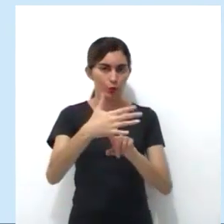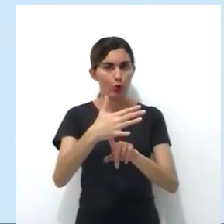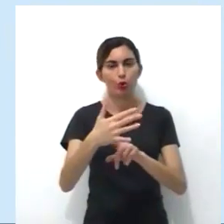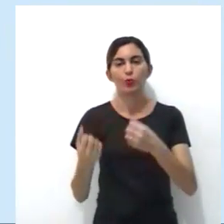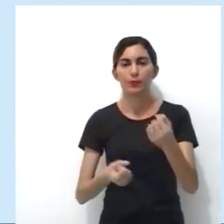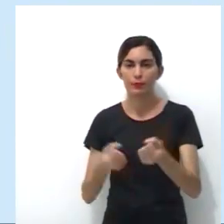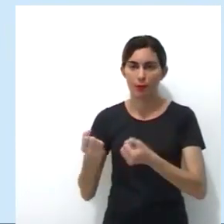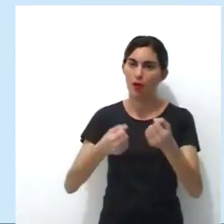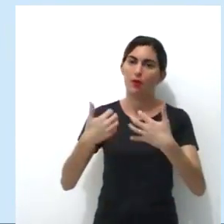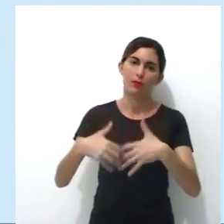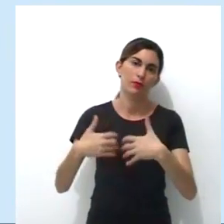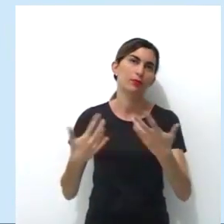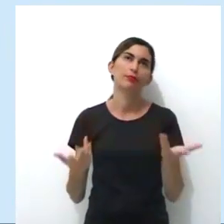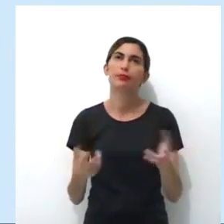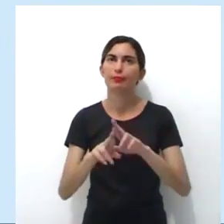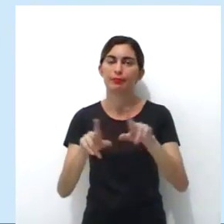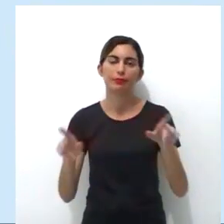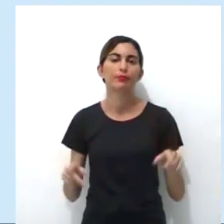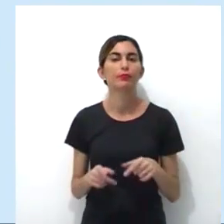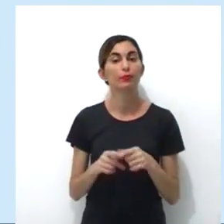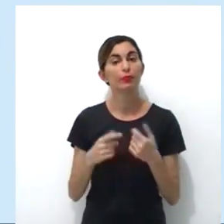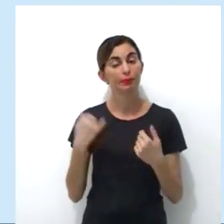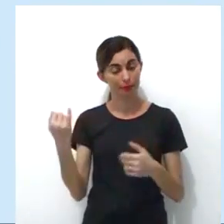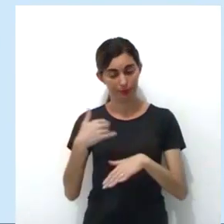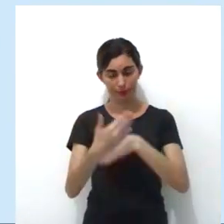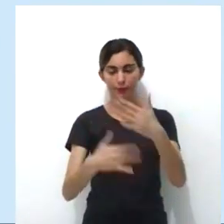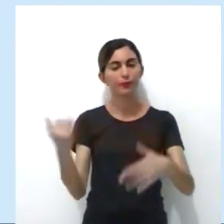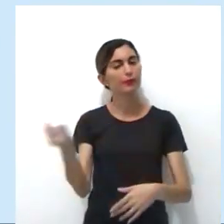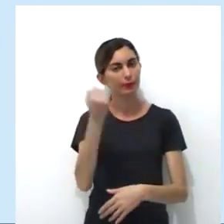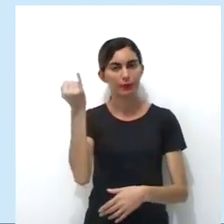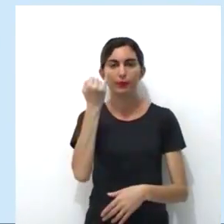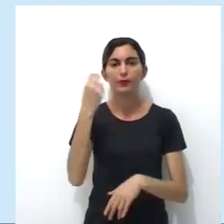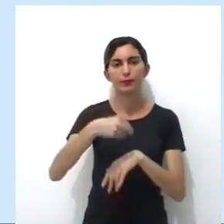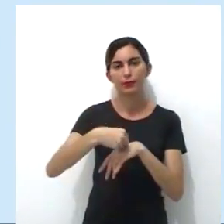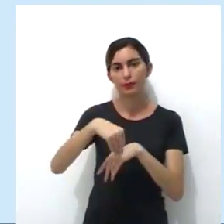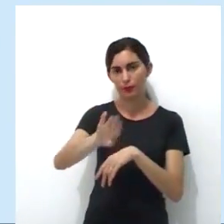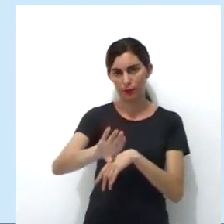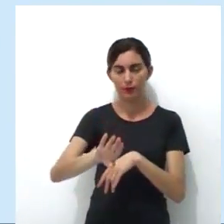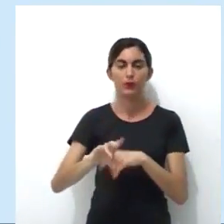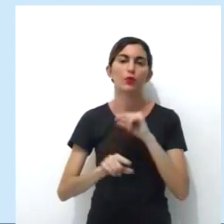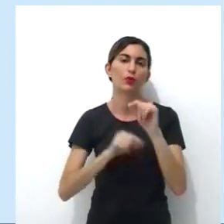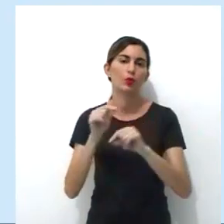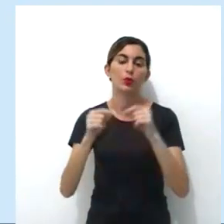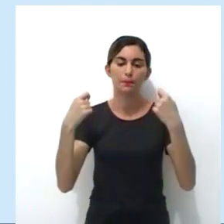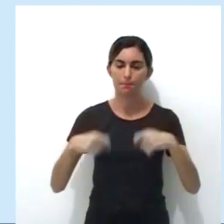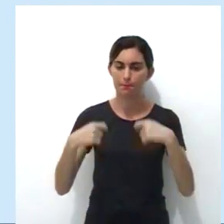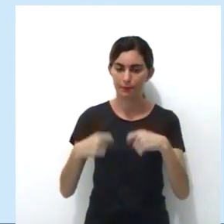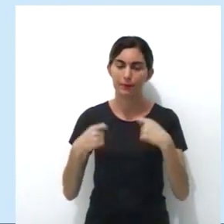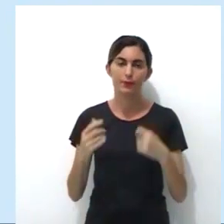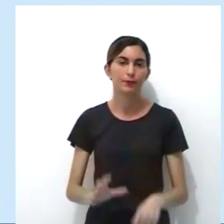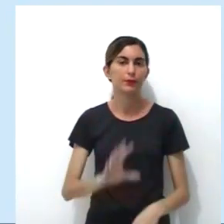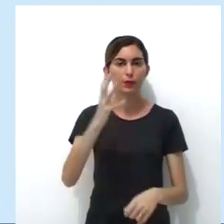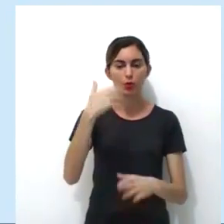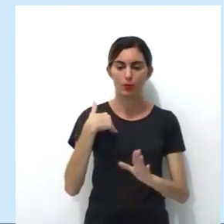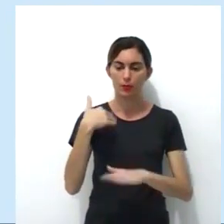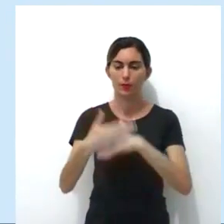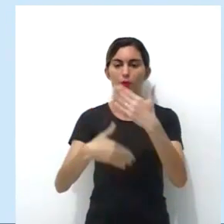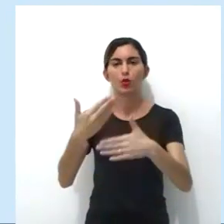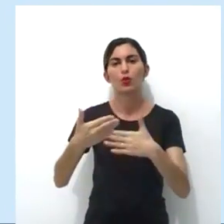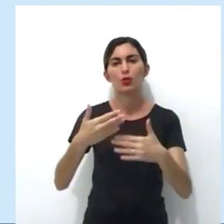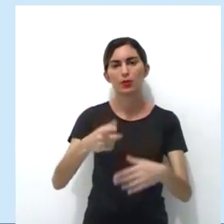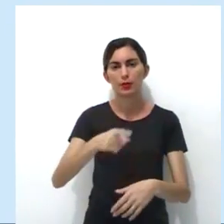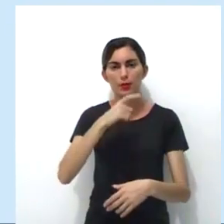pistão, movimentando assim as rodas dos veículos, certo? Então, bem interessante esse processo, né,